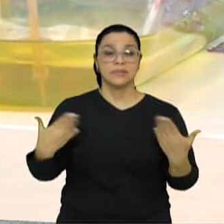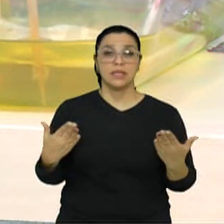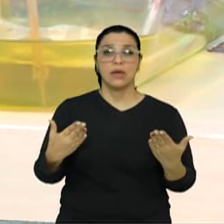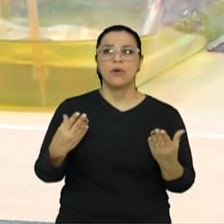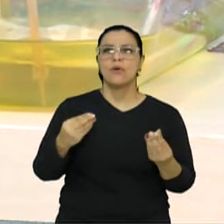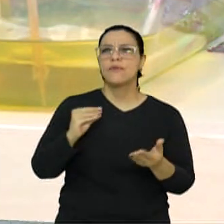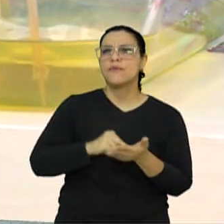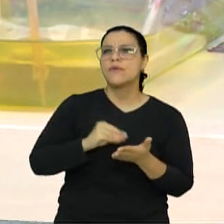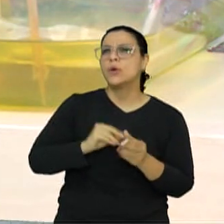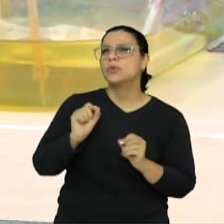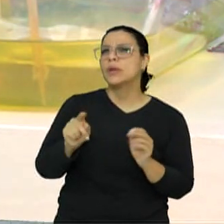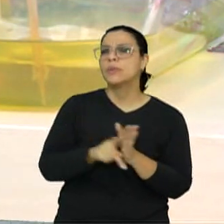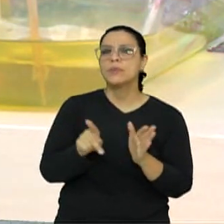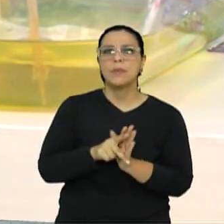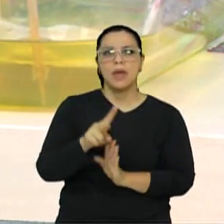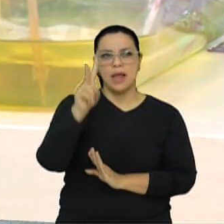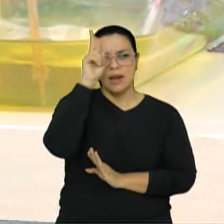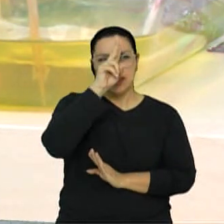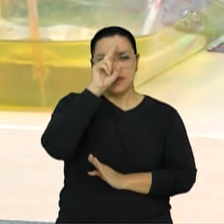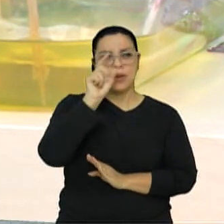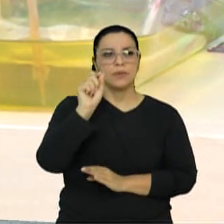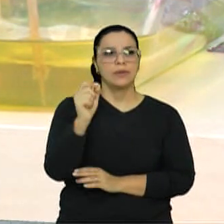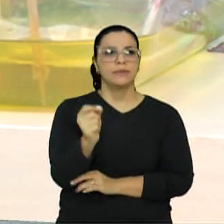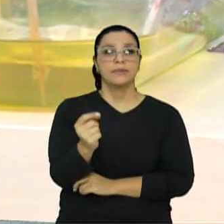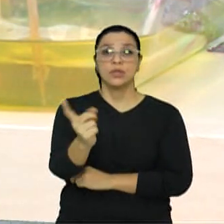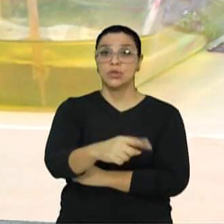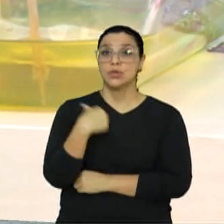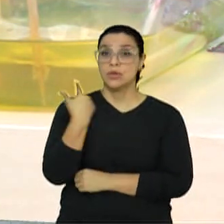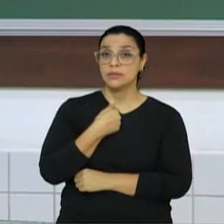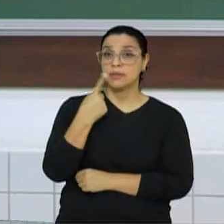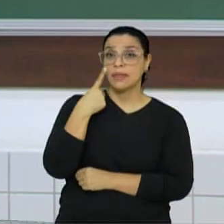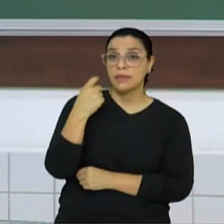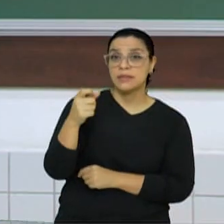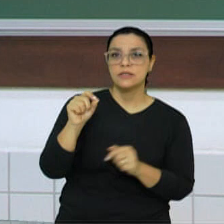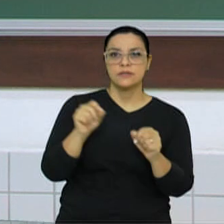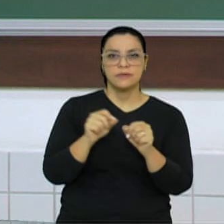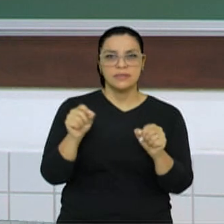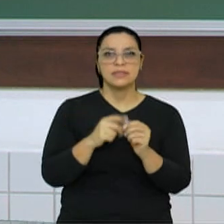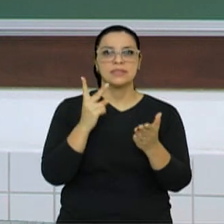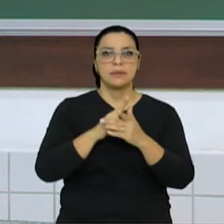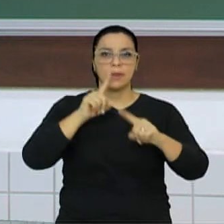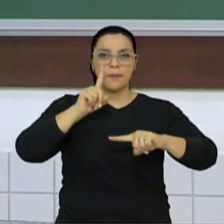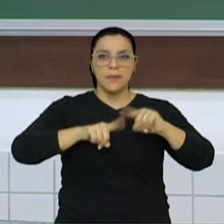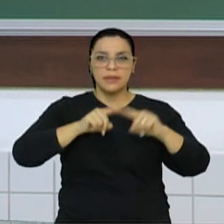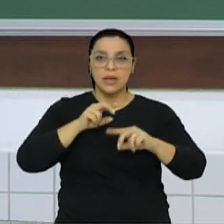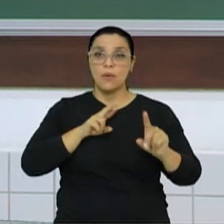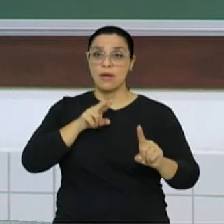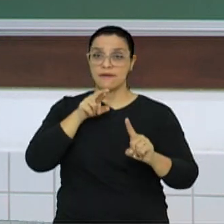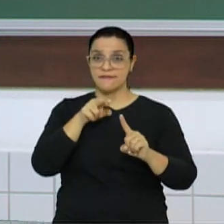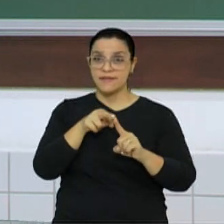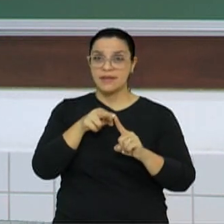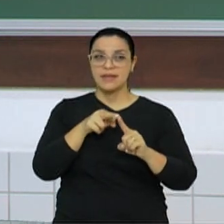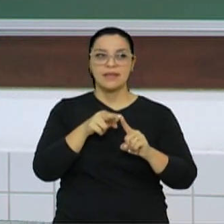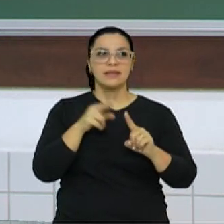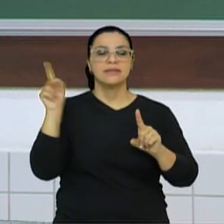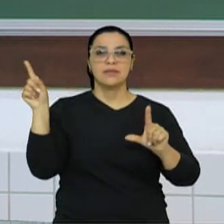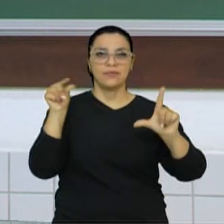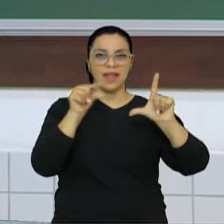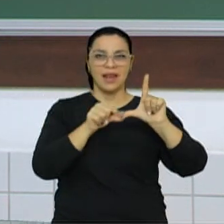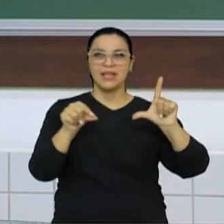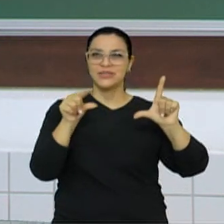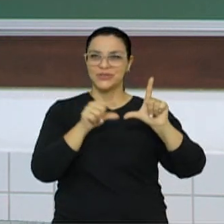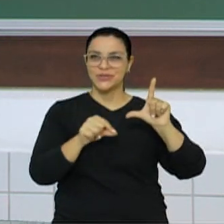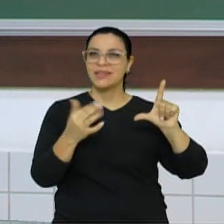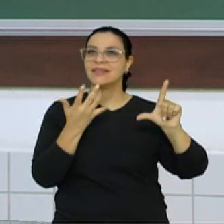mais que a gente poderia... Só lembrando aqui, gente, é interessante você fazer um material de referência. Esse material de